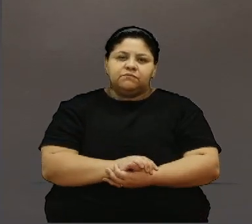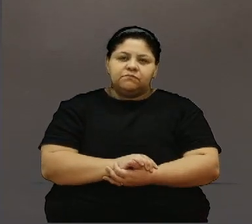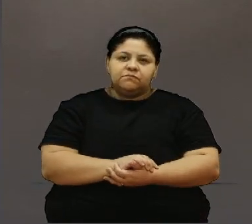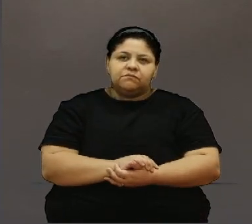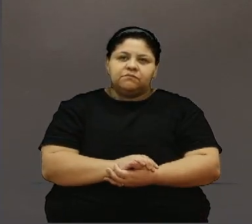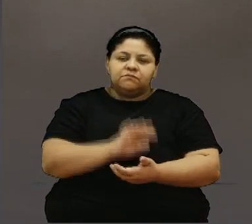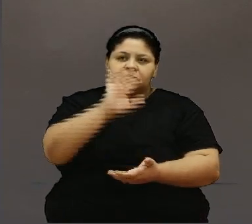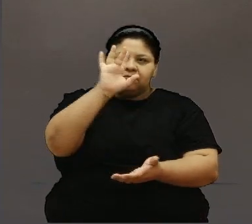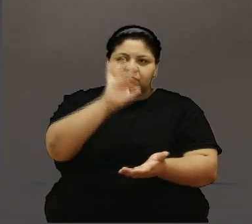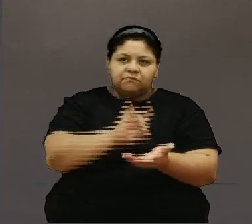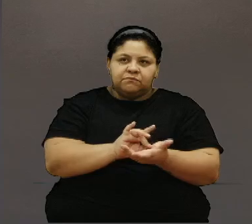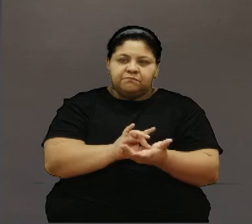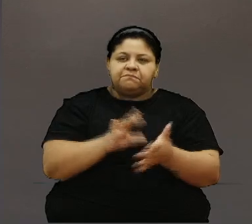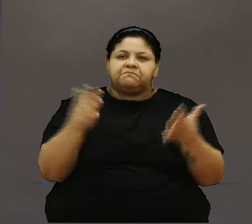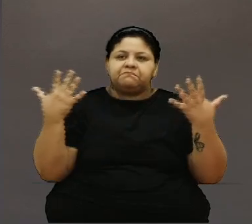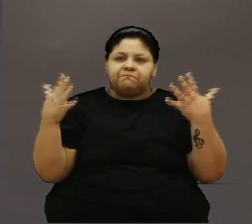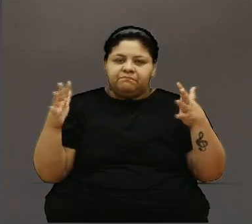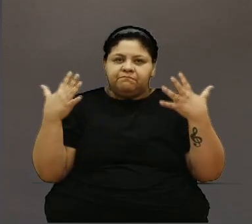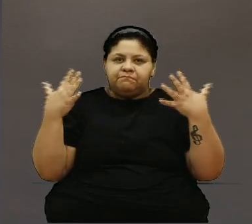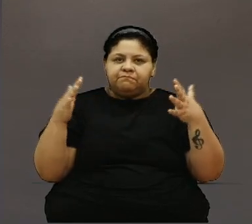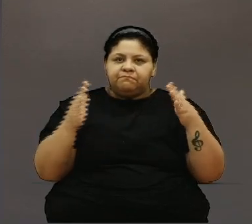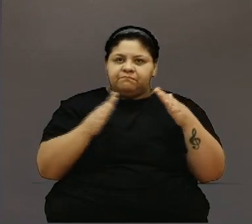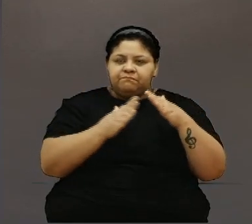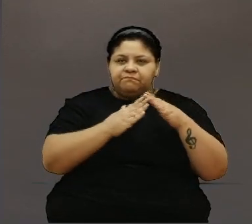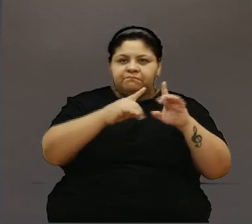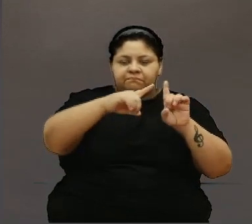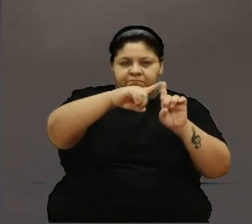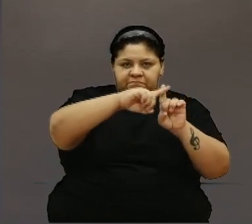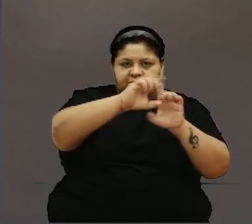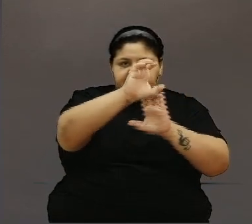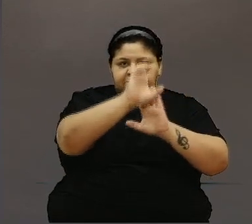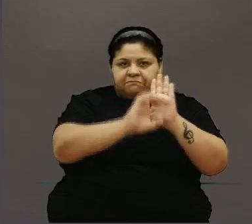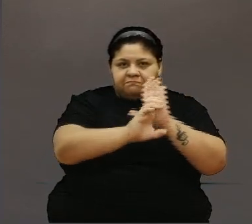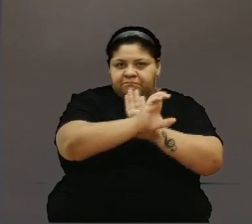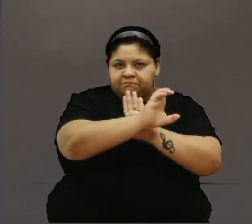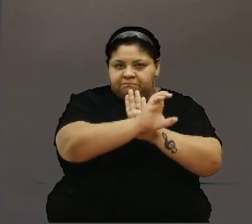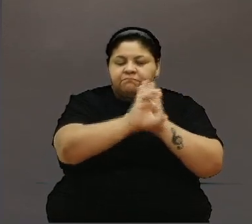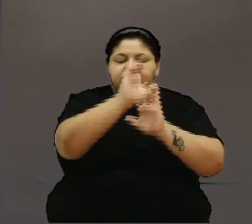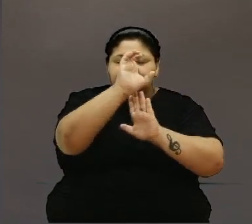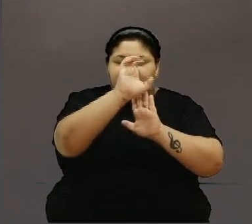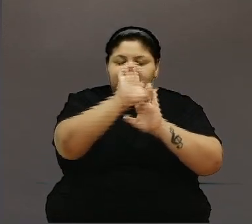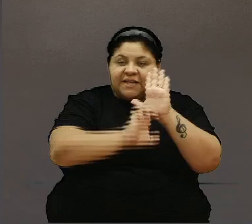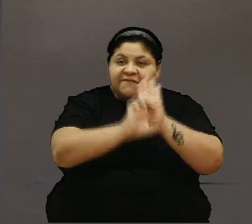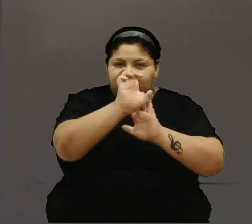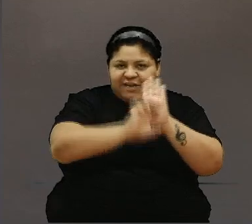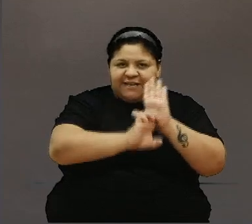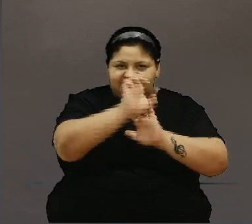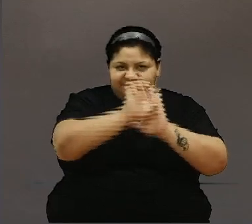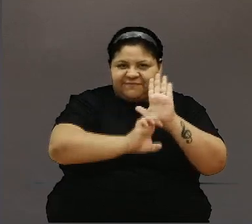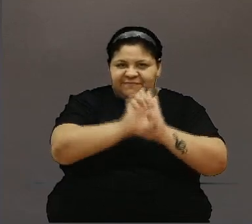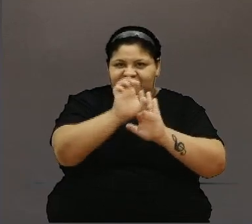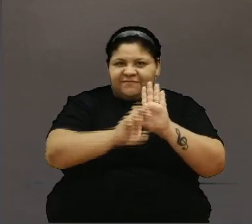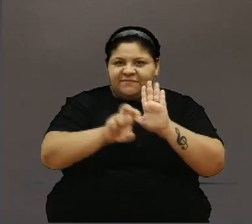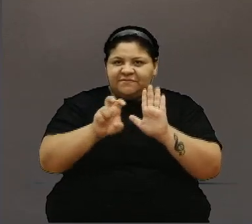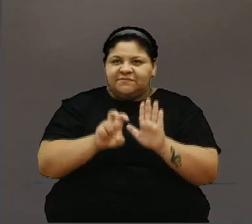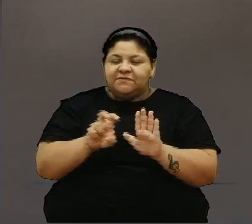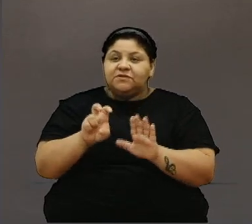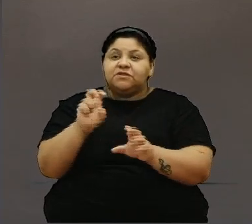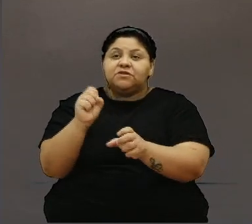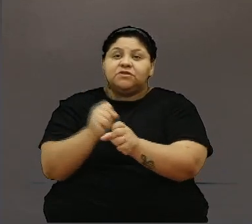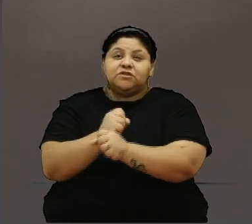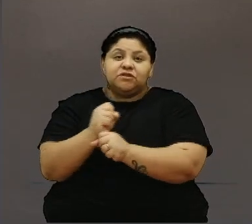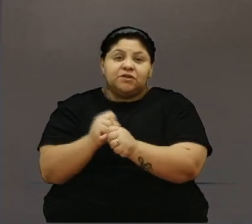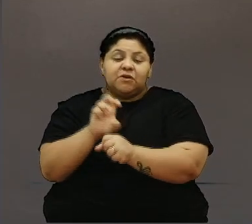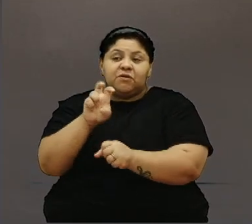Registro meus votos de congratulações à Igreja Evangélica Pentecostal Aliança de Salvação pelo 50º de